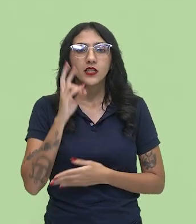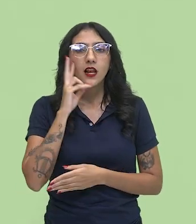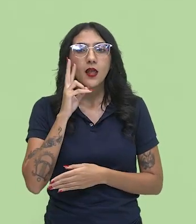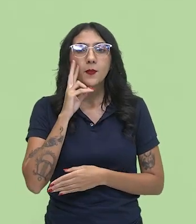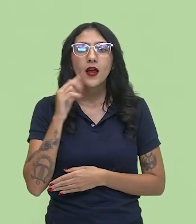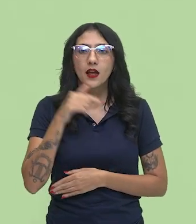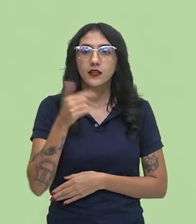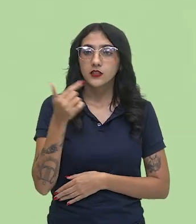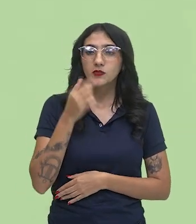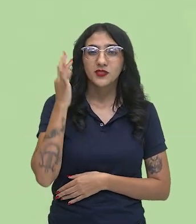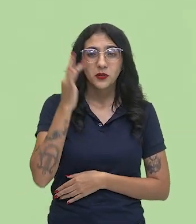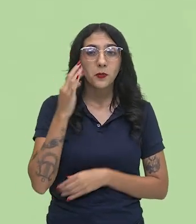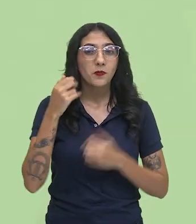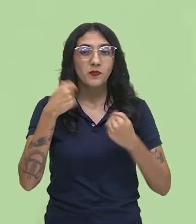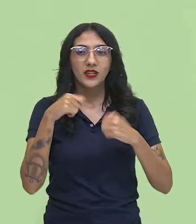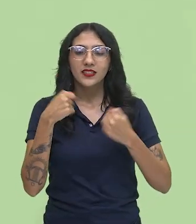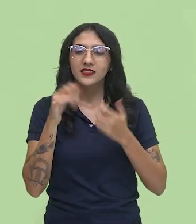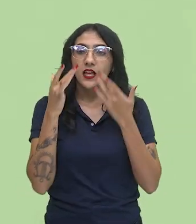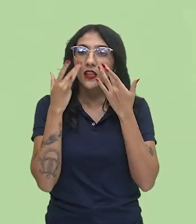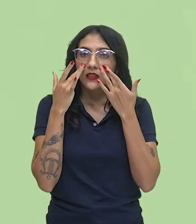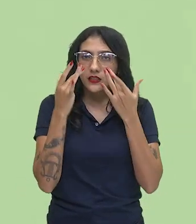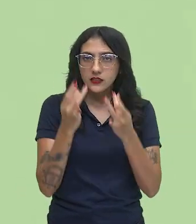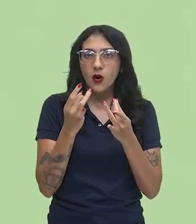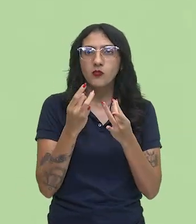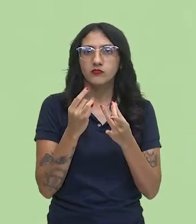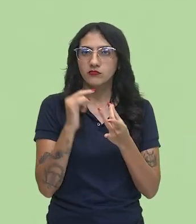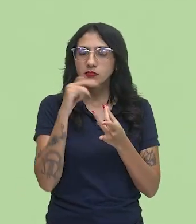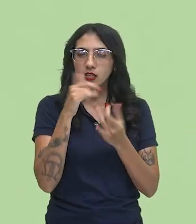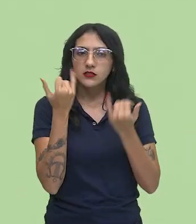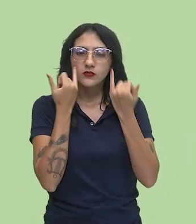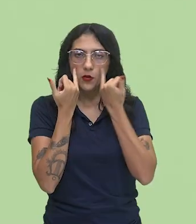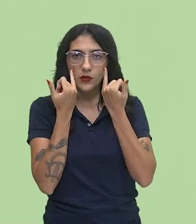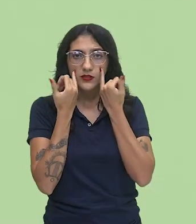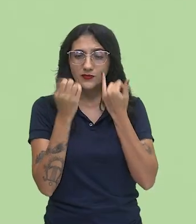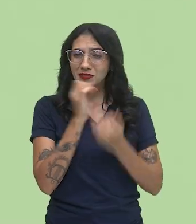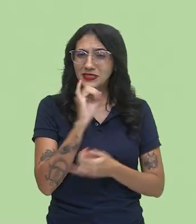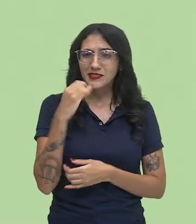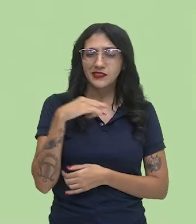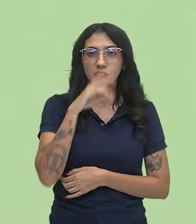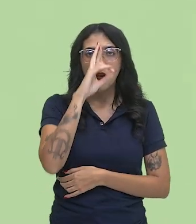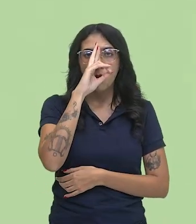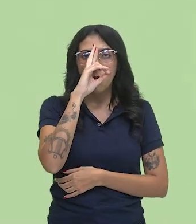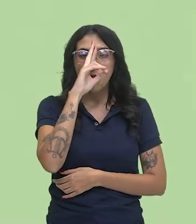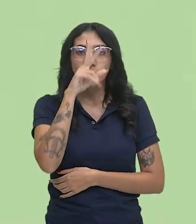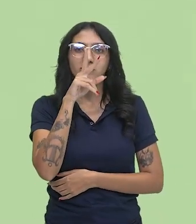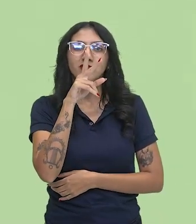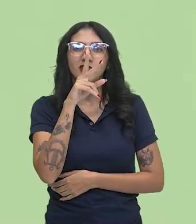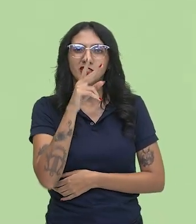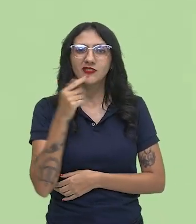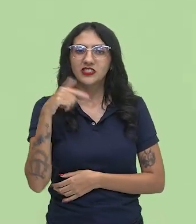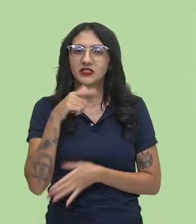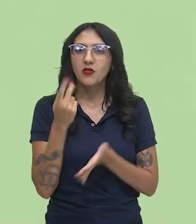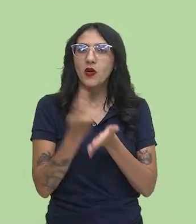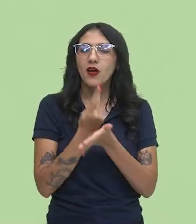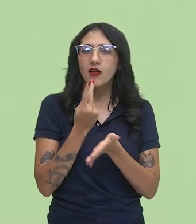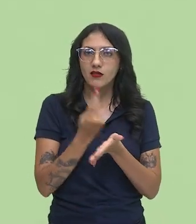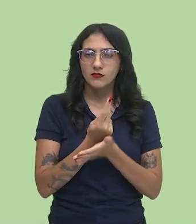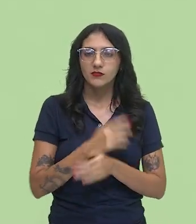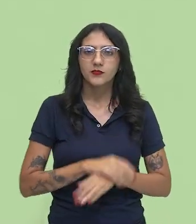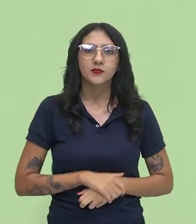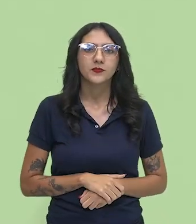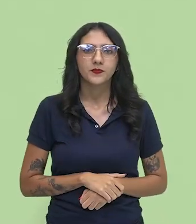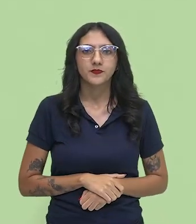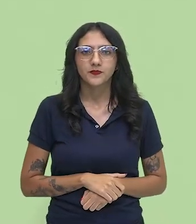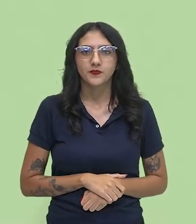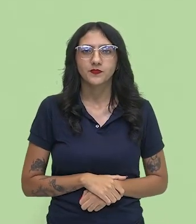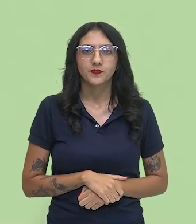que prestar bastante atenção nesses dados, porque se você não prestar atenção, você pode errar a questão.